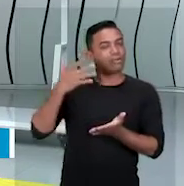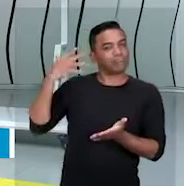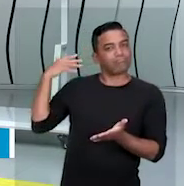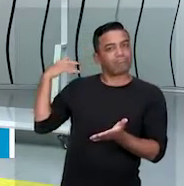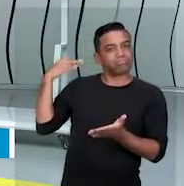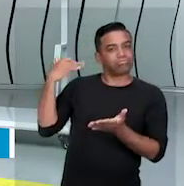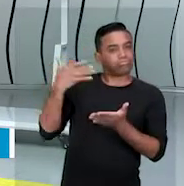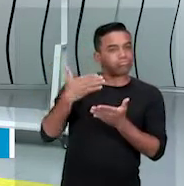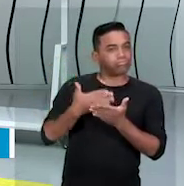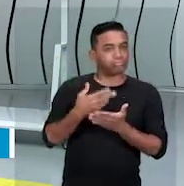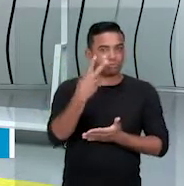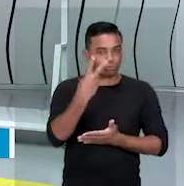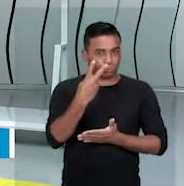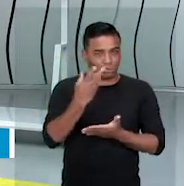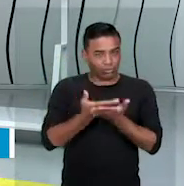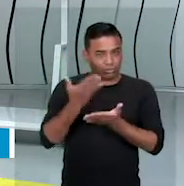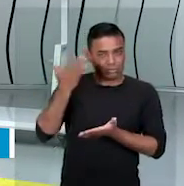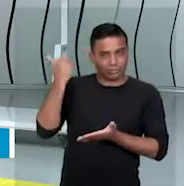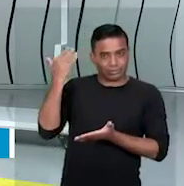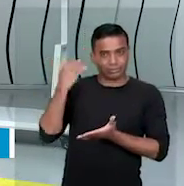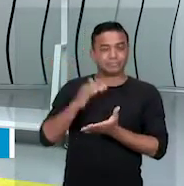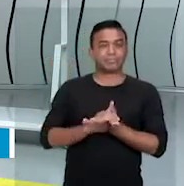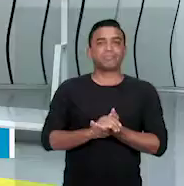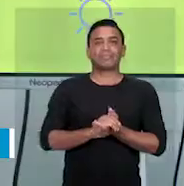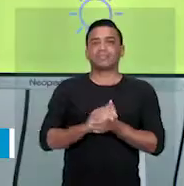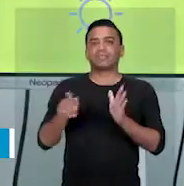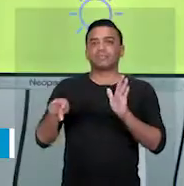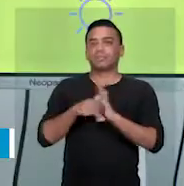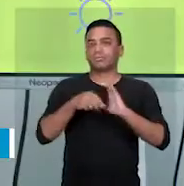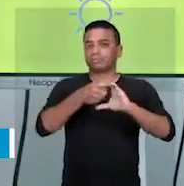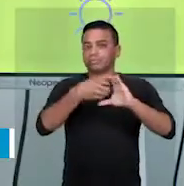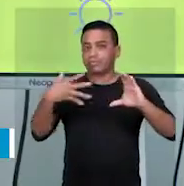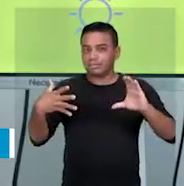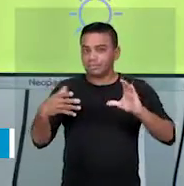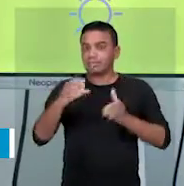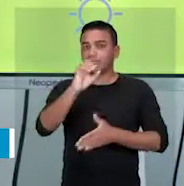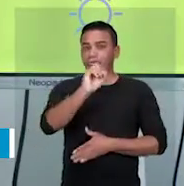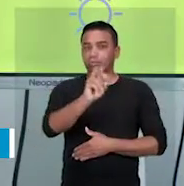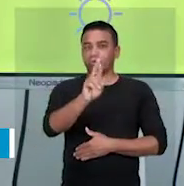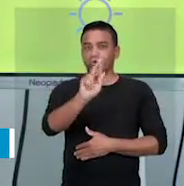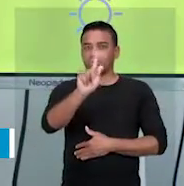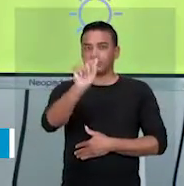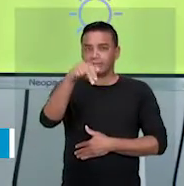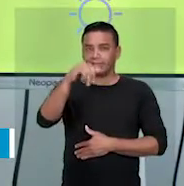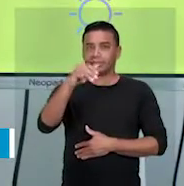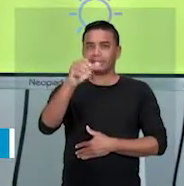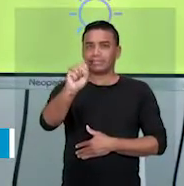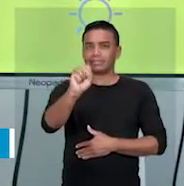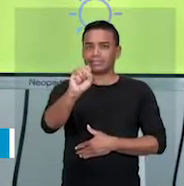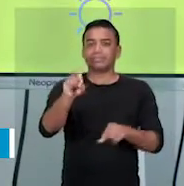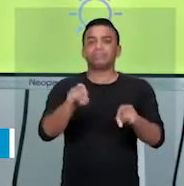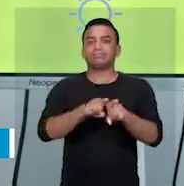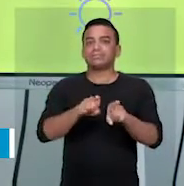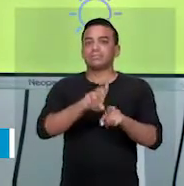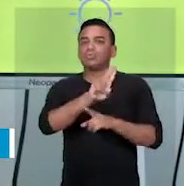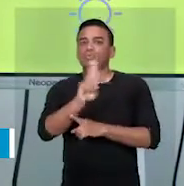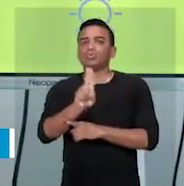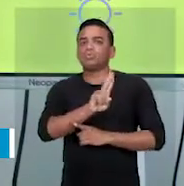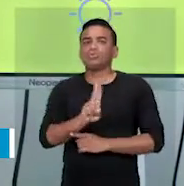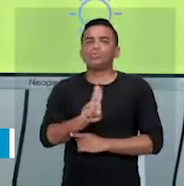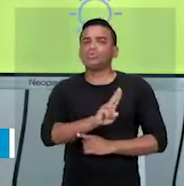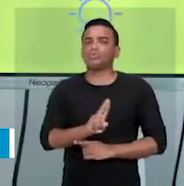outras aulas sobre as propriedades orgânicas e também já trabalhamos um pouquinho sobre a